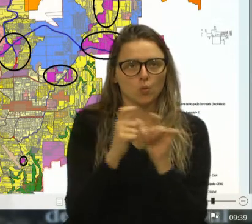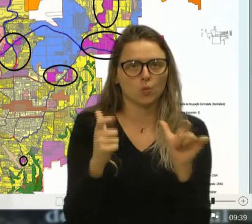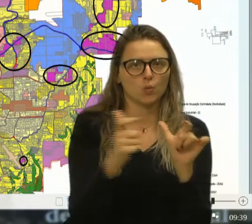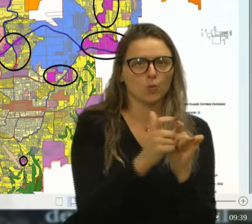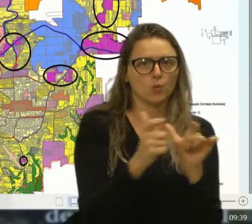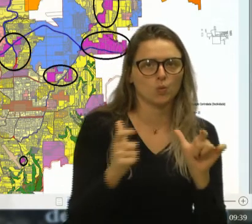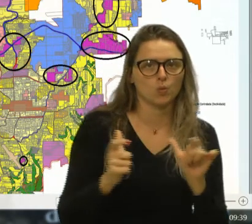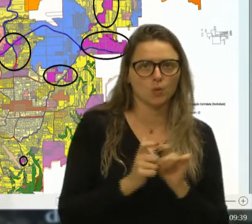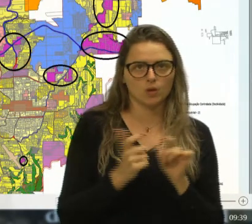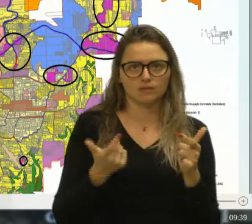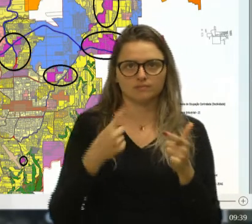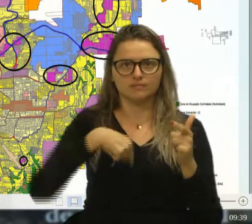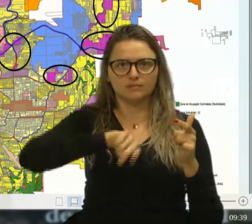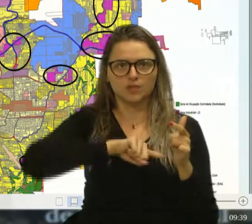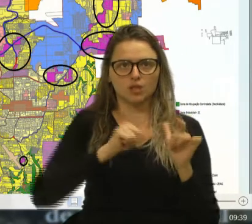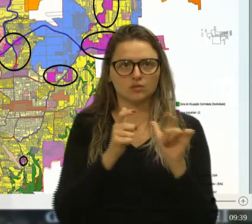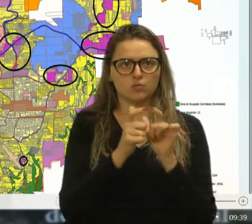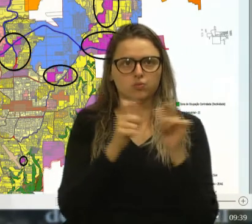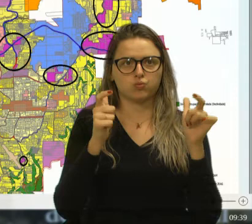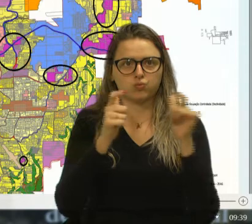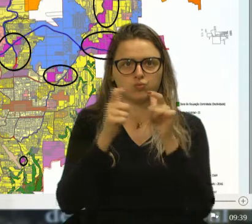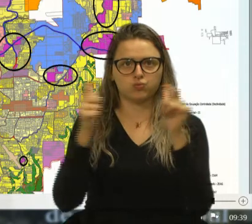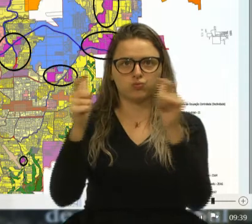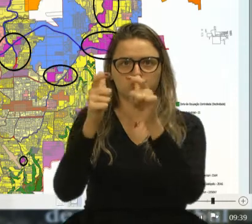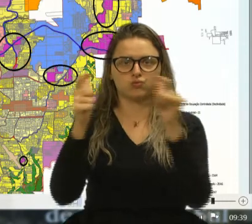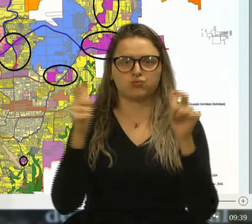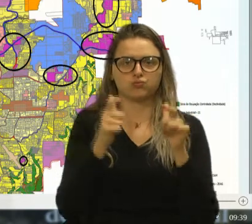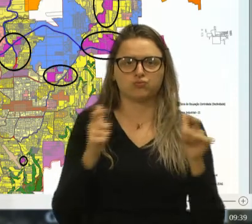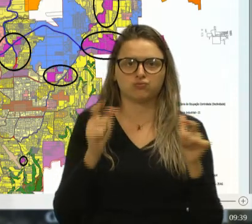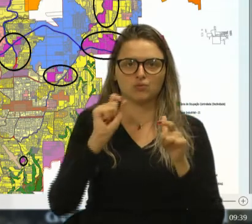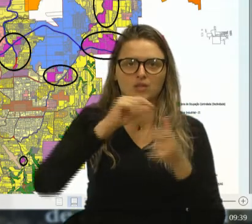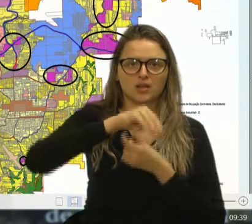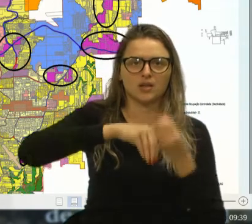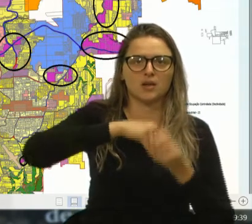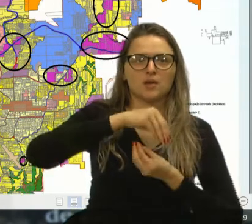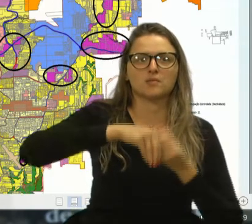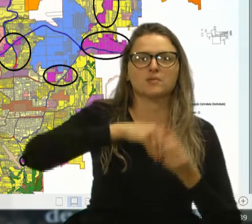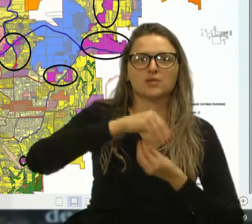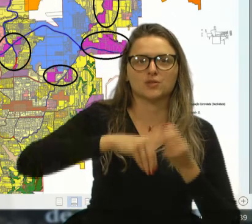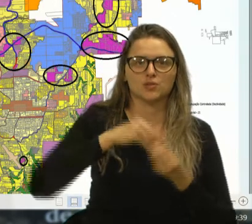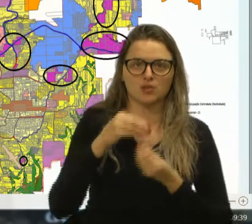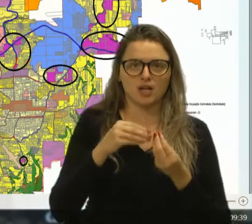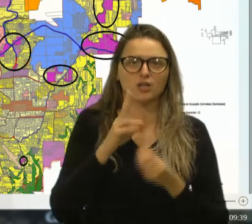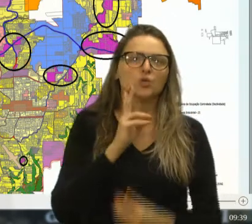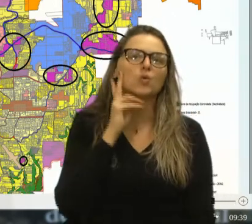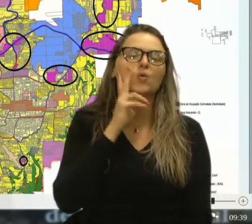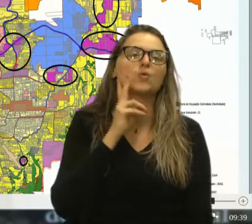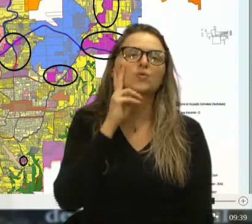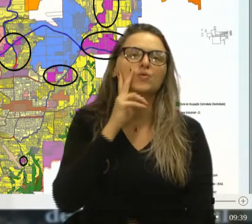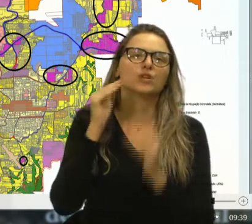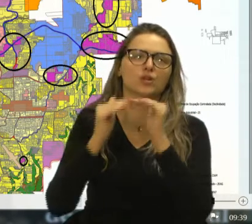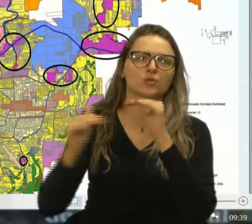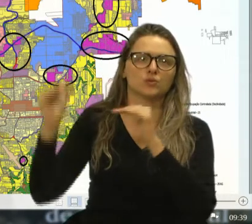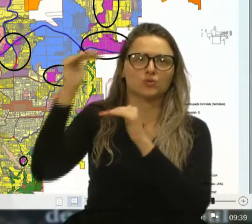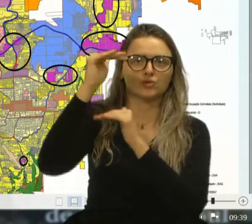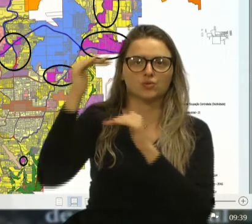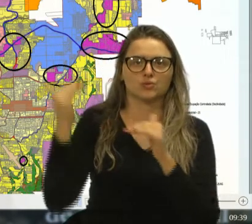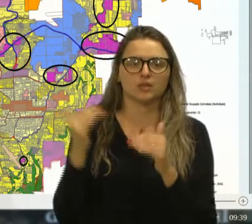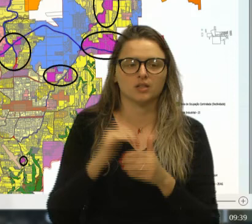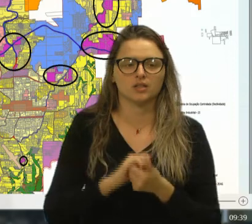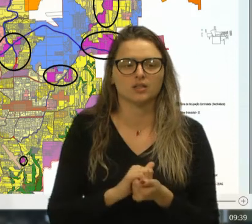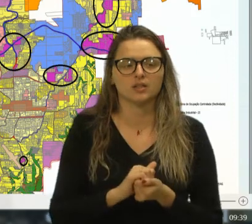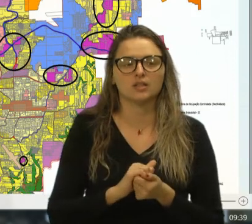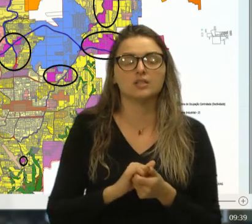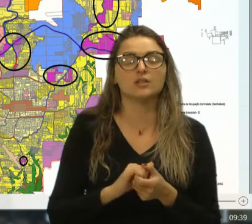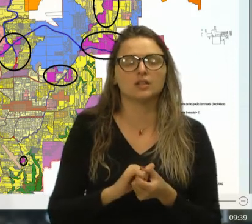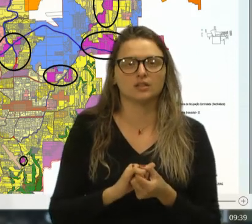industrial. Nós ampliamos, é só olhar lá em cima, zona de uso misto, o Cor de Vinho lá na parte de cima da Parada Cristal,